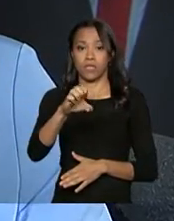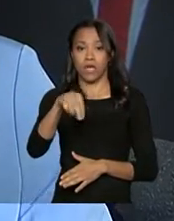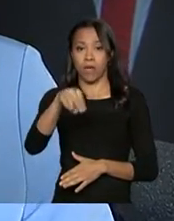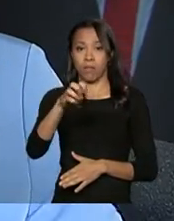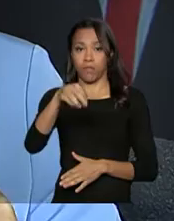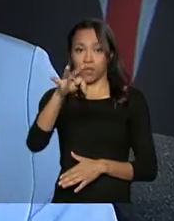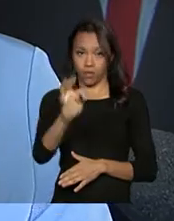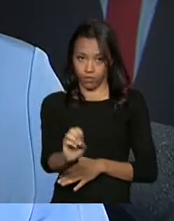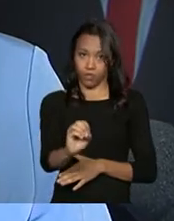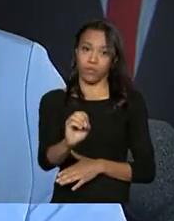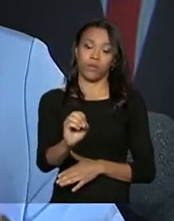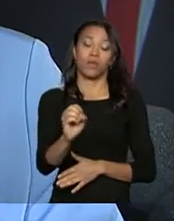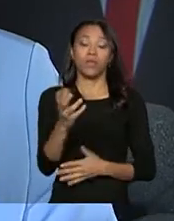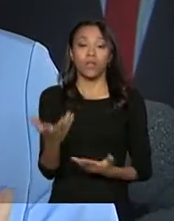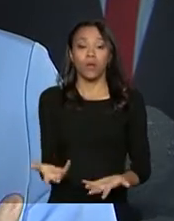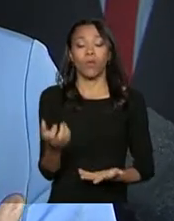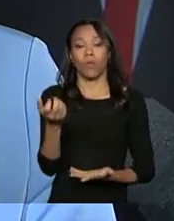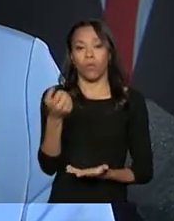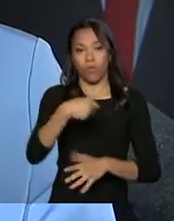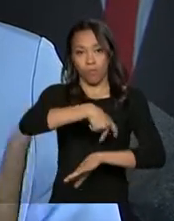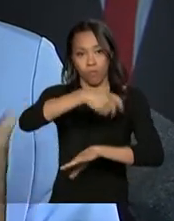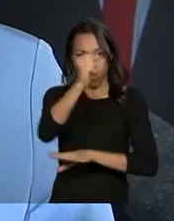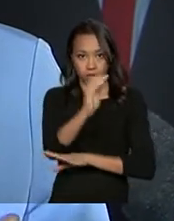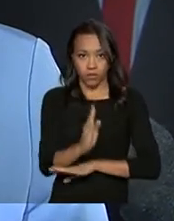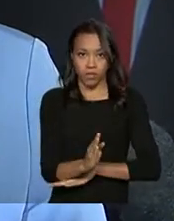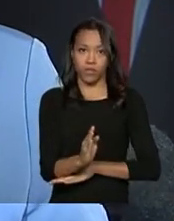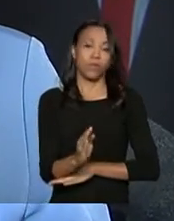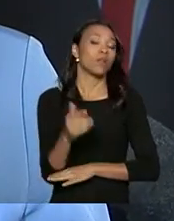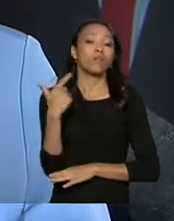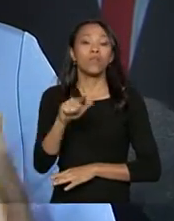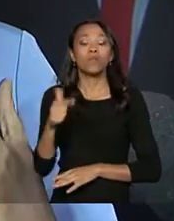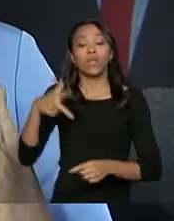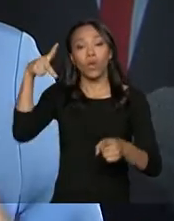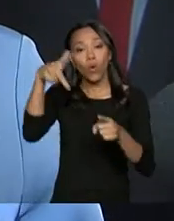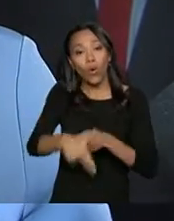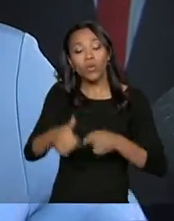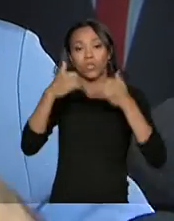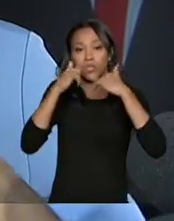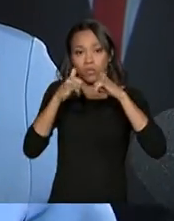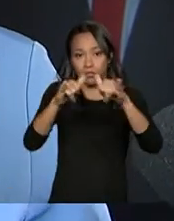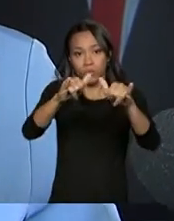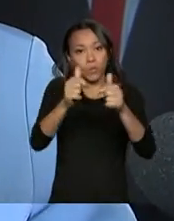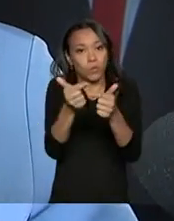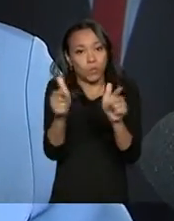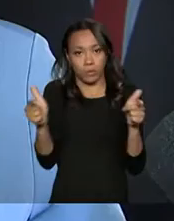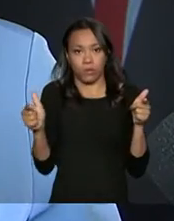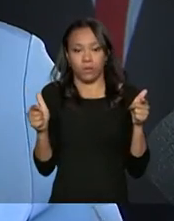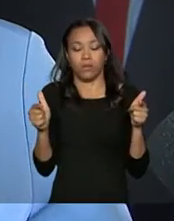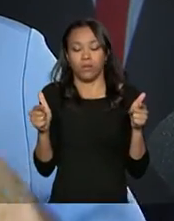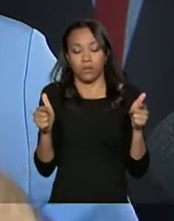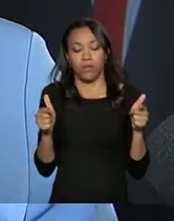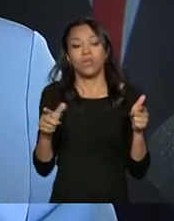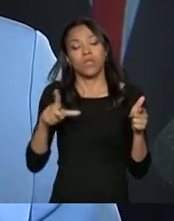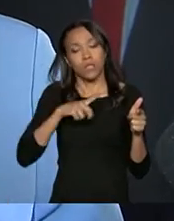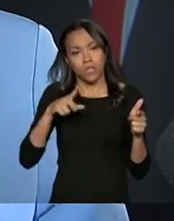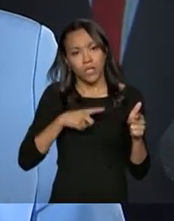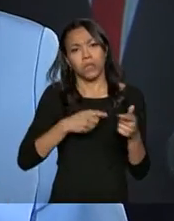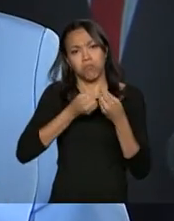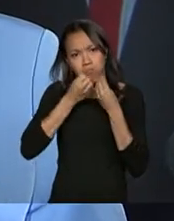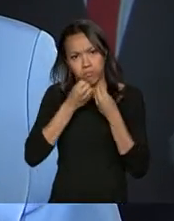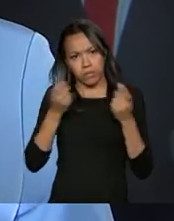assegurar que o Brasil não tenha racionamento, que o Brasil tenha um setor elétrico